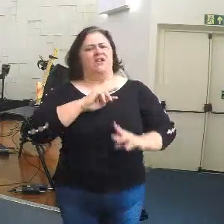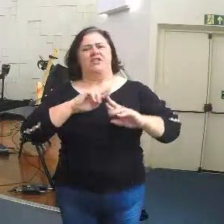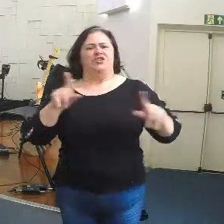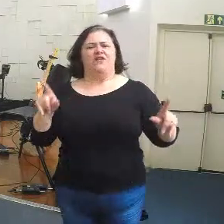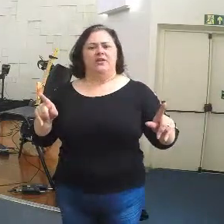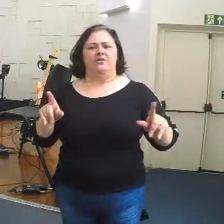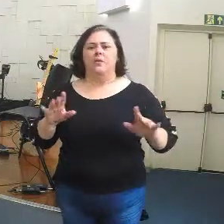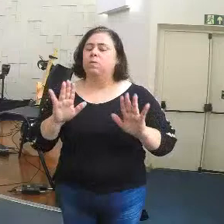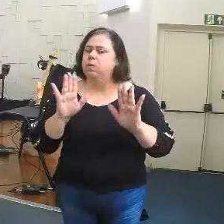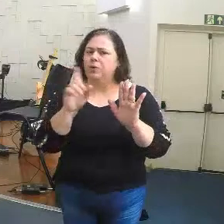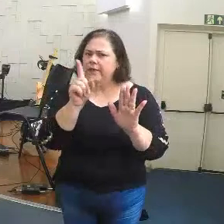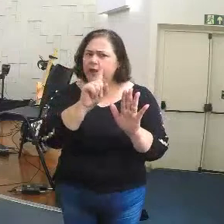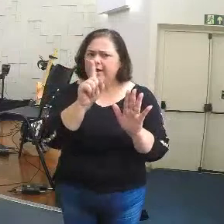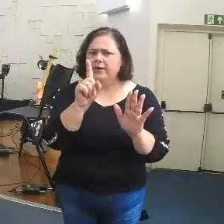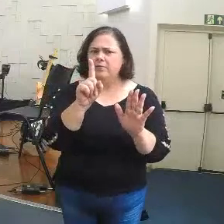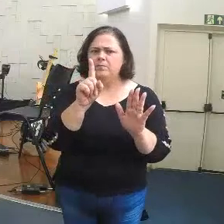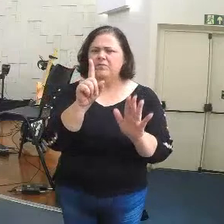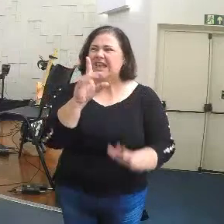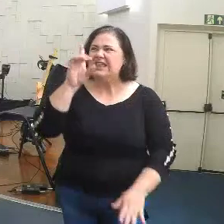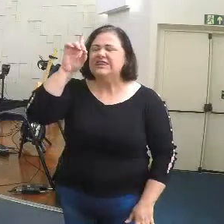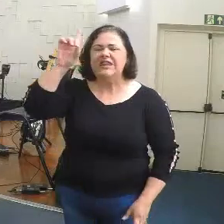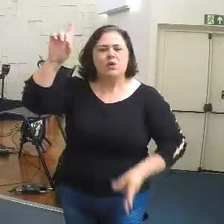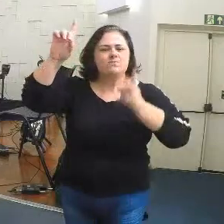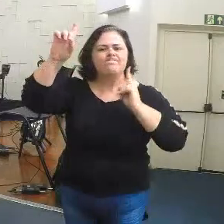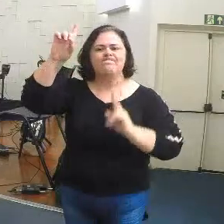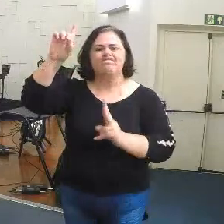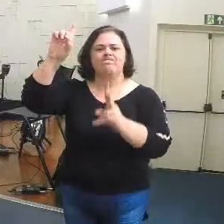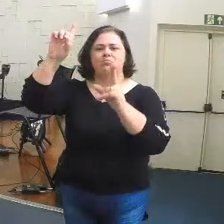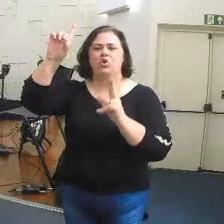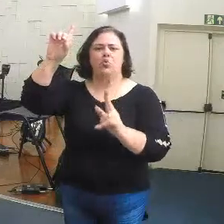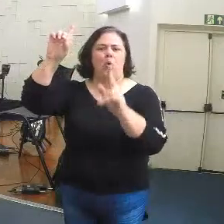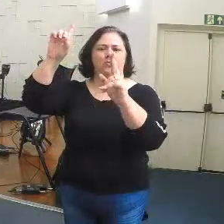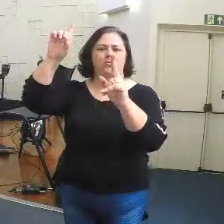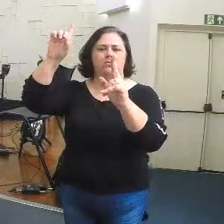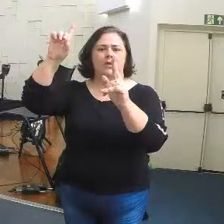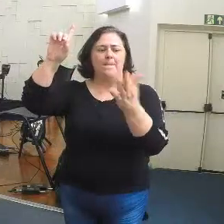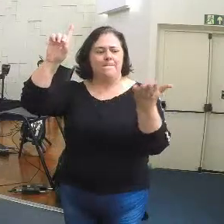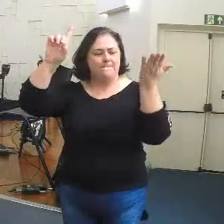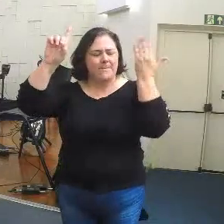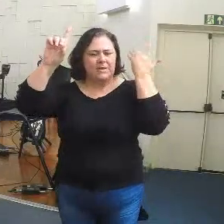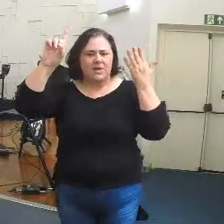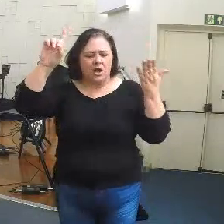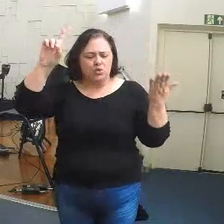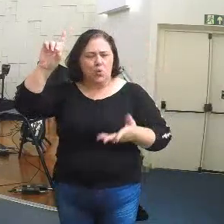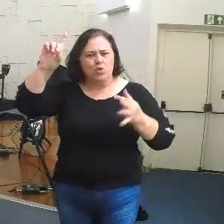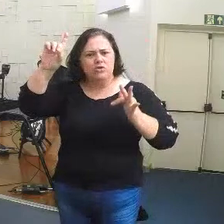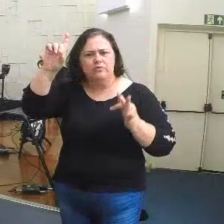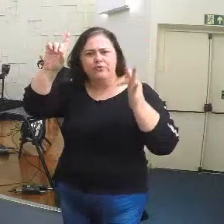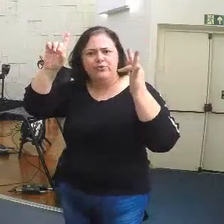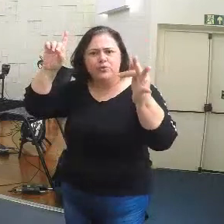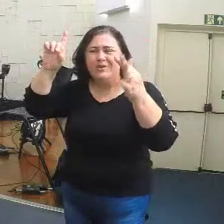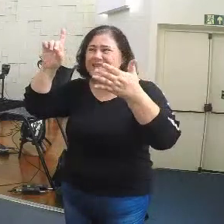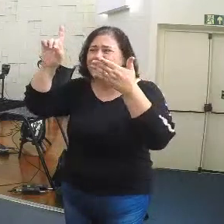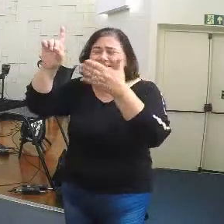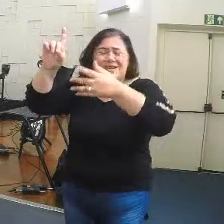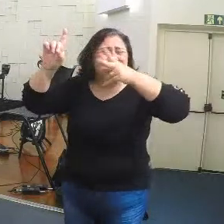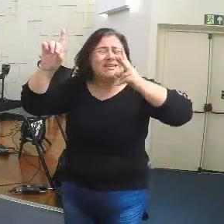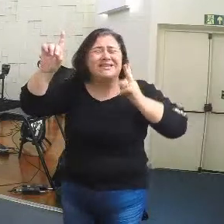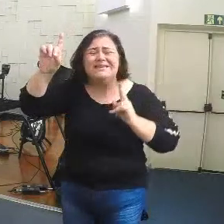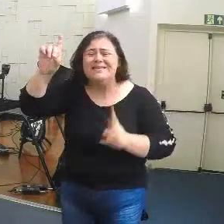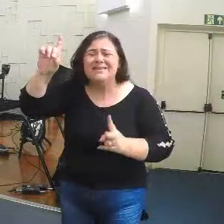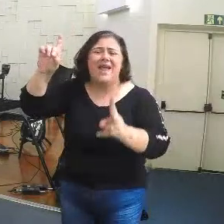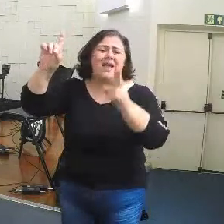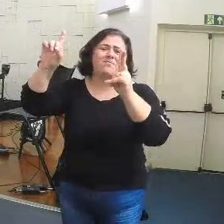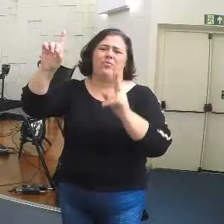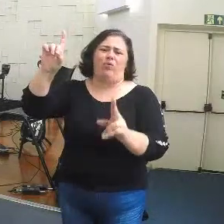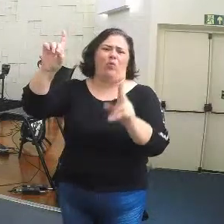é diferente. Porque Deus é o mesmo, ontem, hoje e eternamente. Não é diferente. Existe um Deus que gera vida,